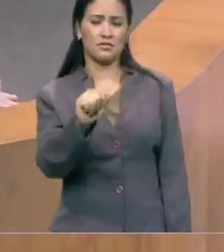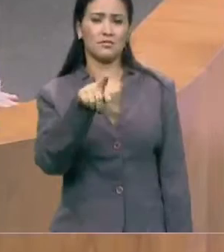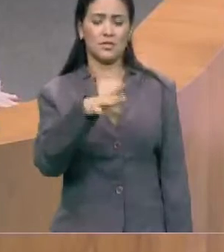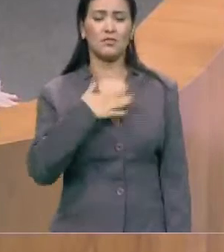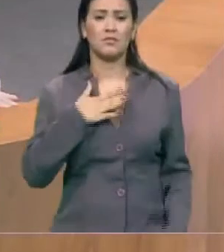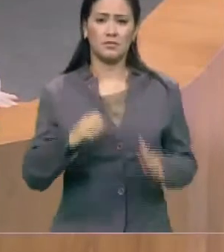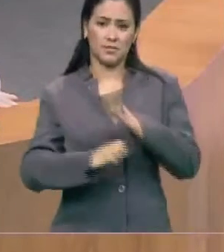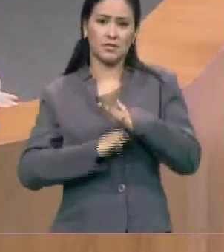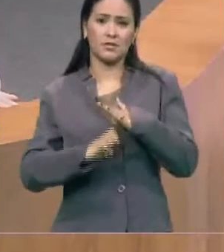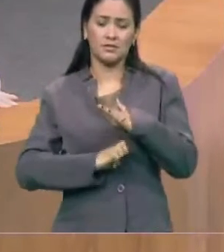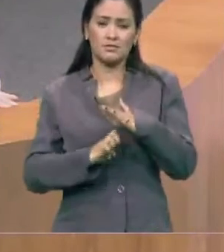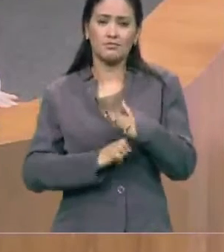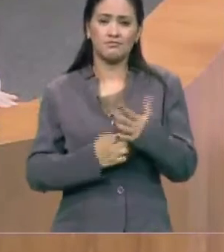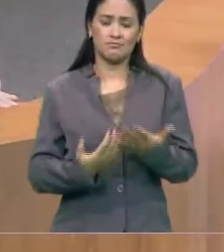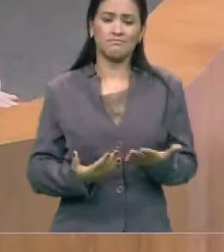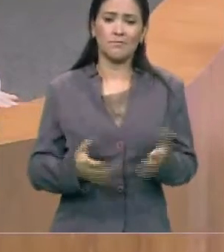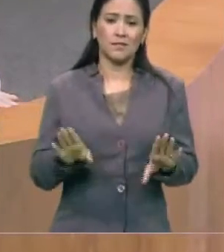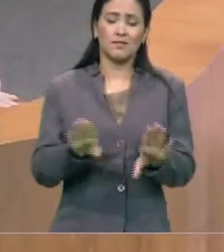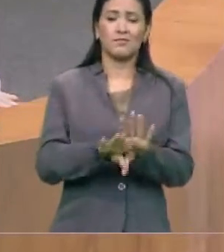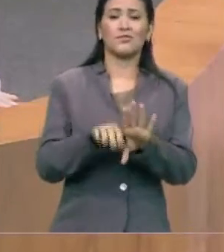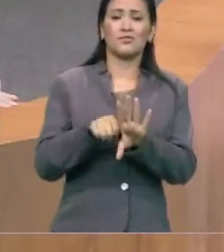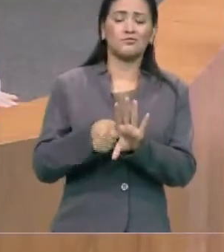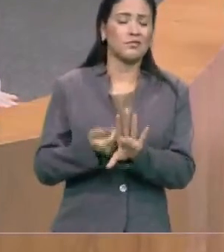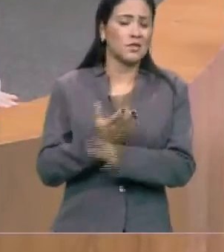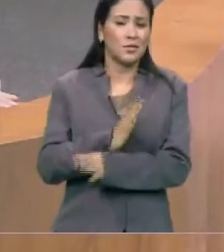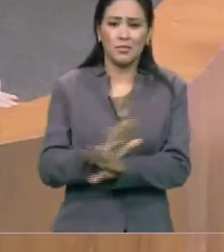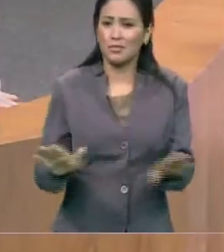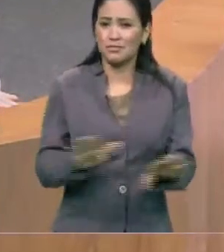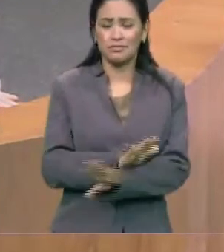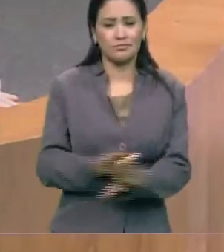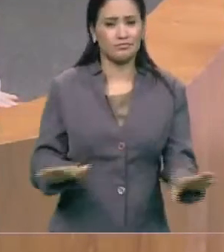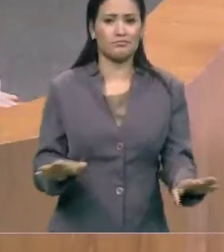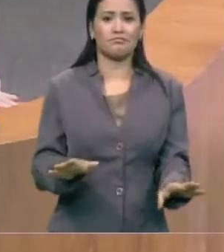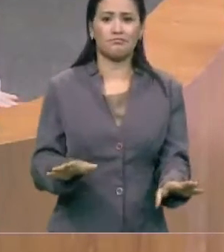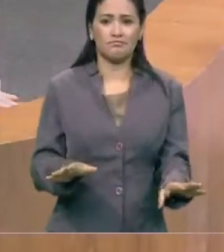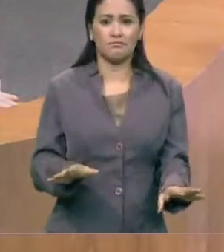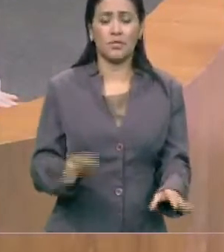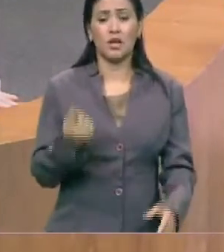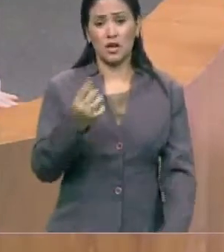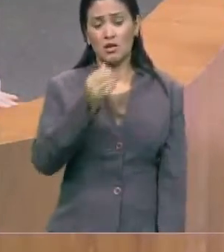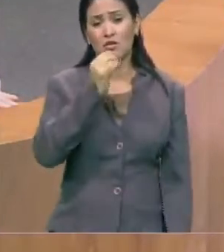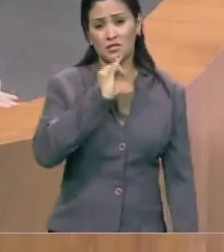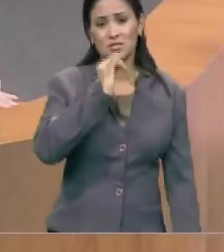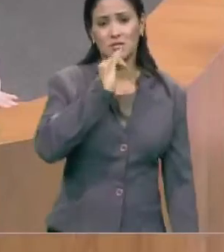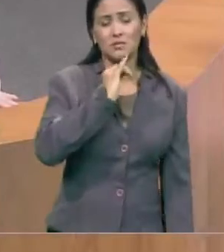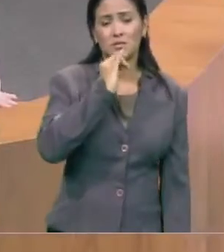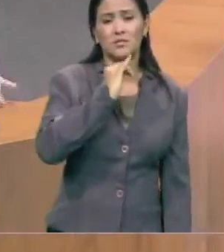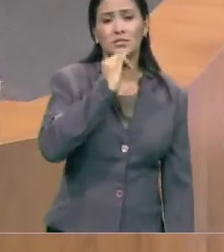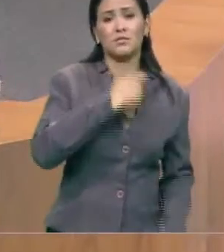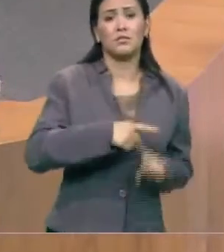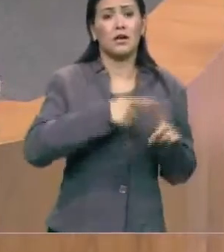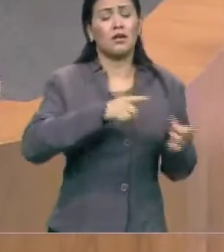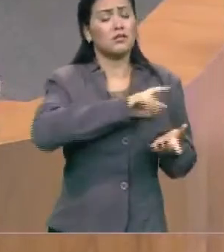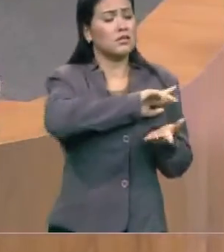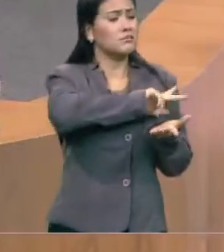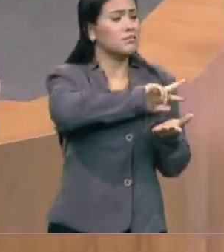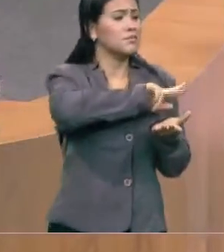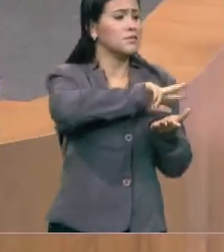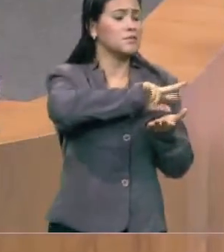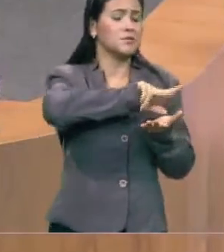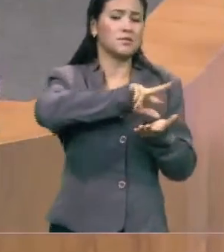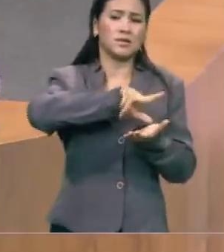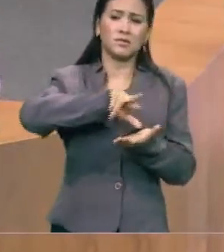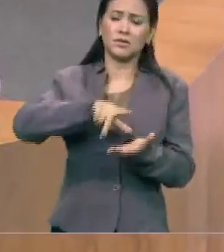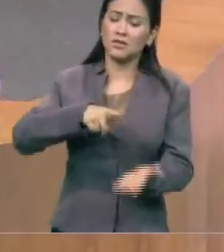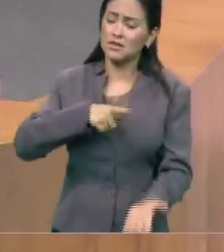Esse é um exemplo que eu tive, mas nós vamos ter dezenas desses pelo Maranhão. E aqui, deputada, não